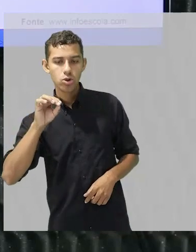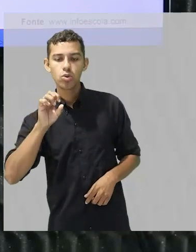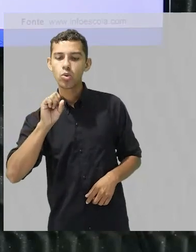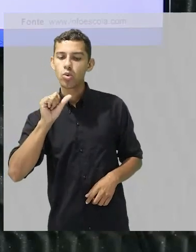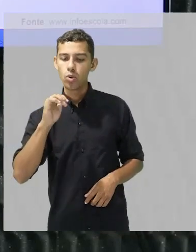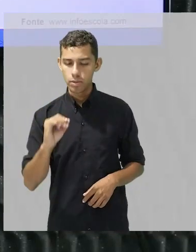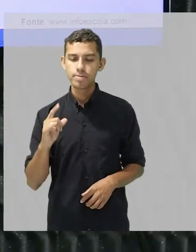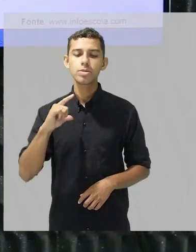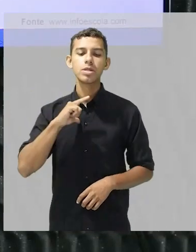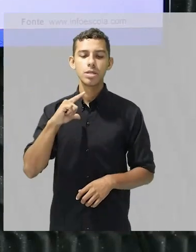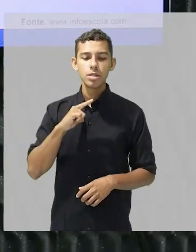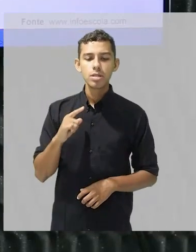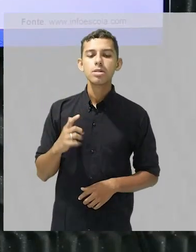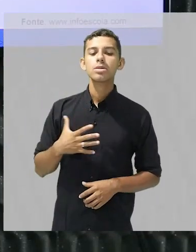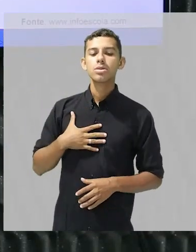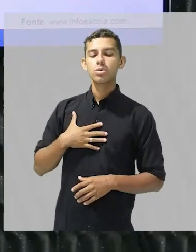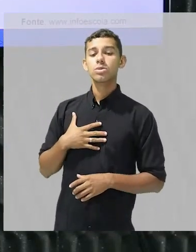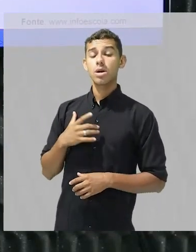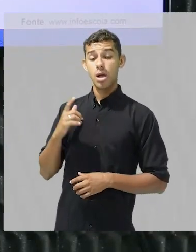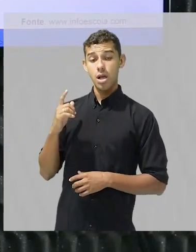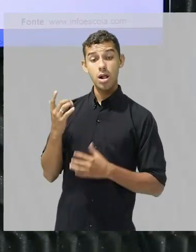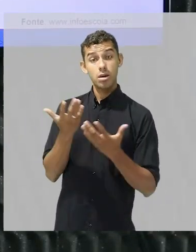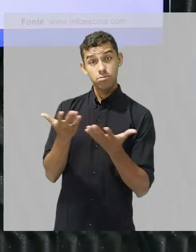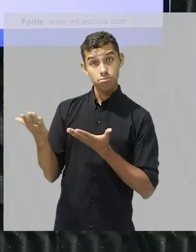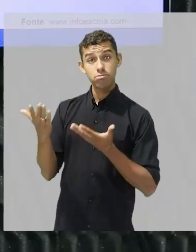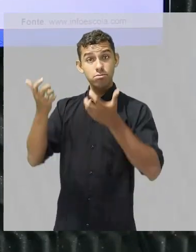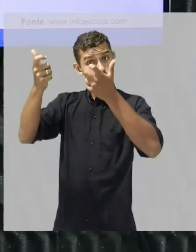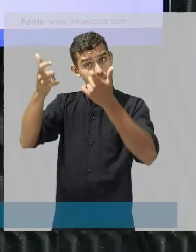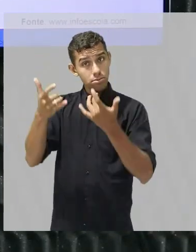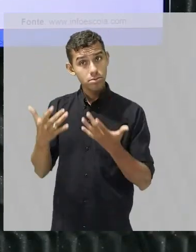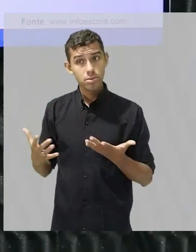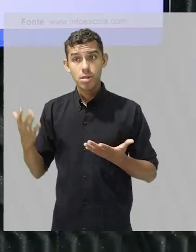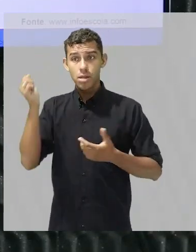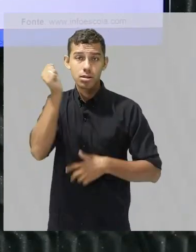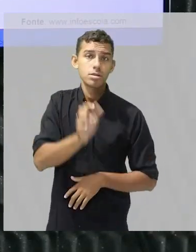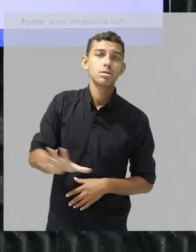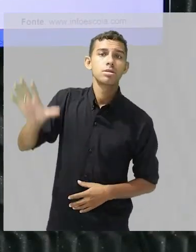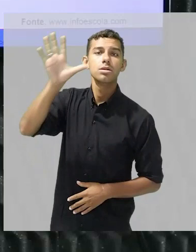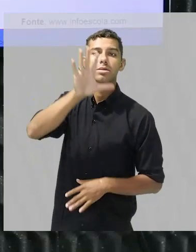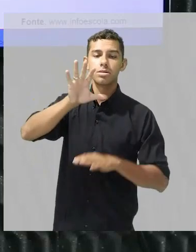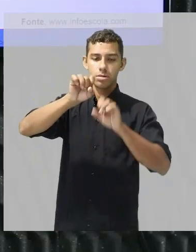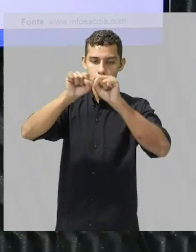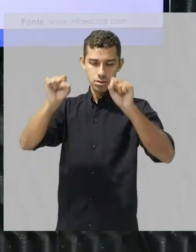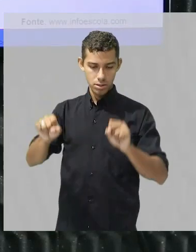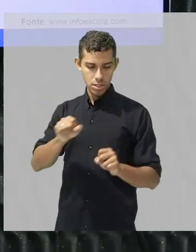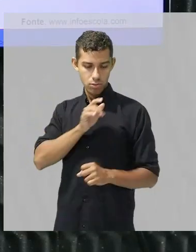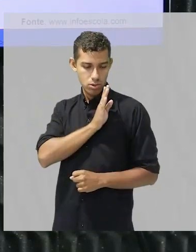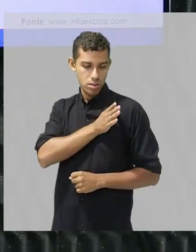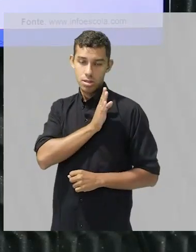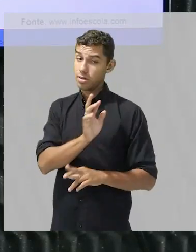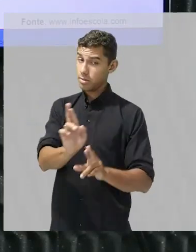nos tecidos ele recebe o gás carbônico das células. Então aqui foi um apanhado geral do sistema